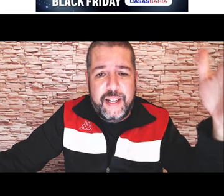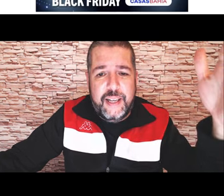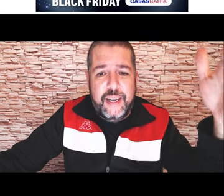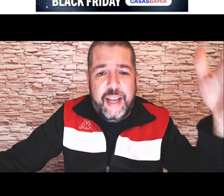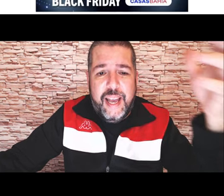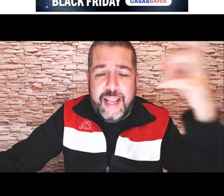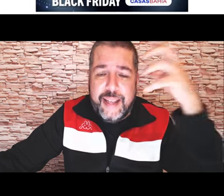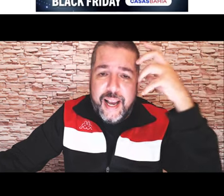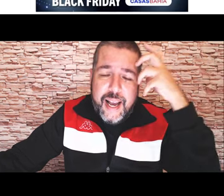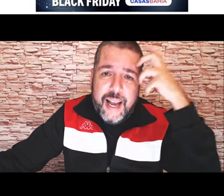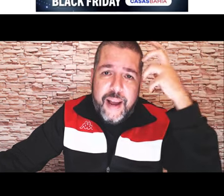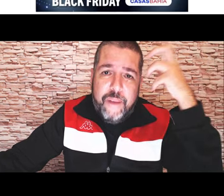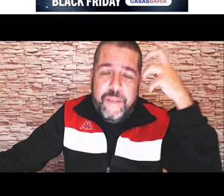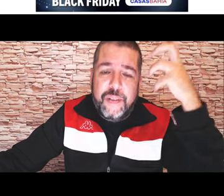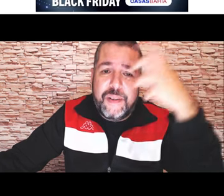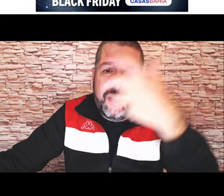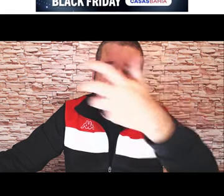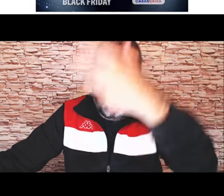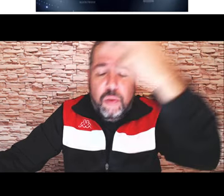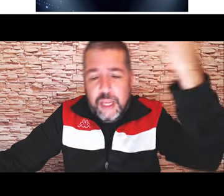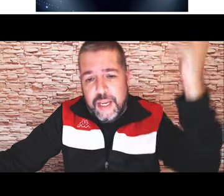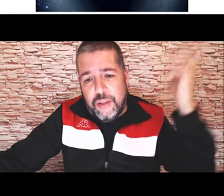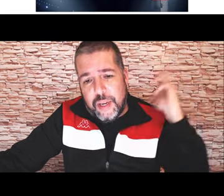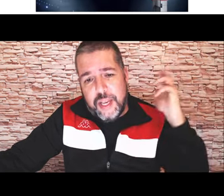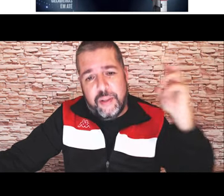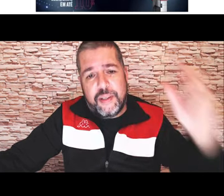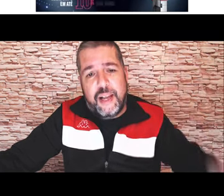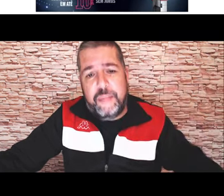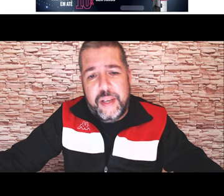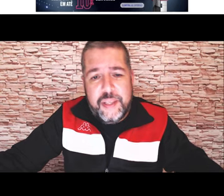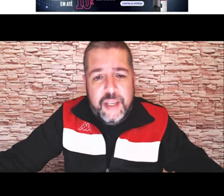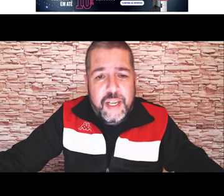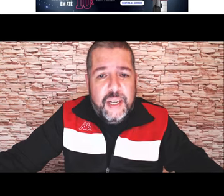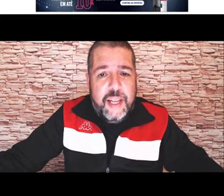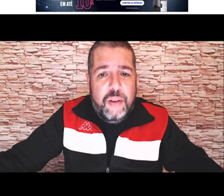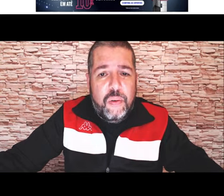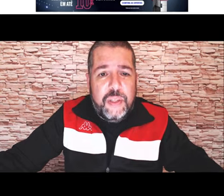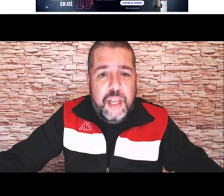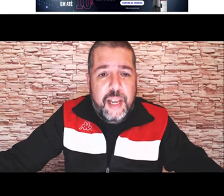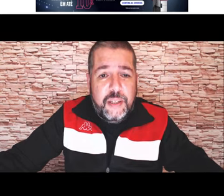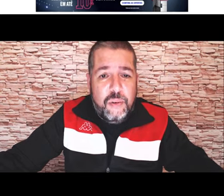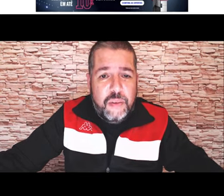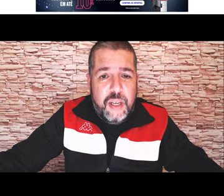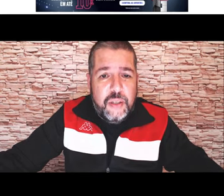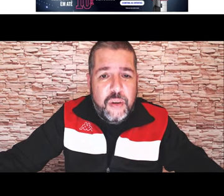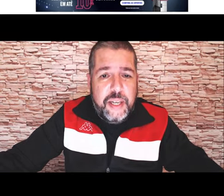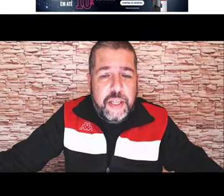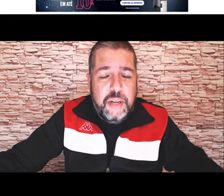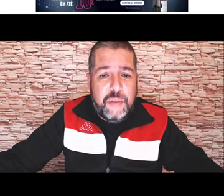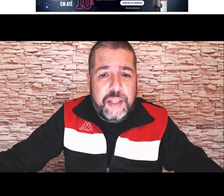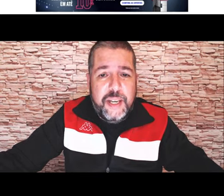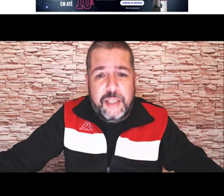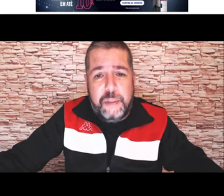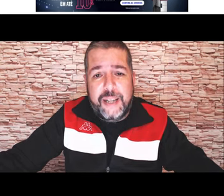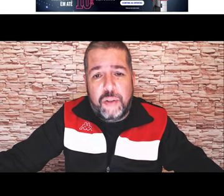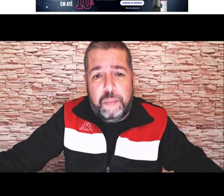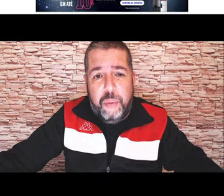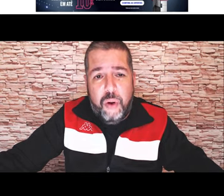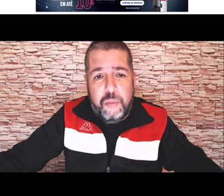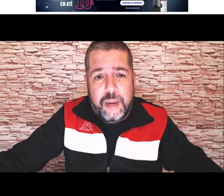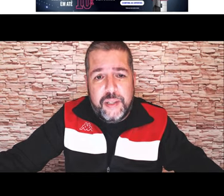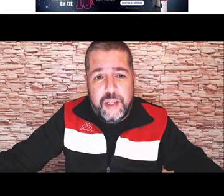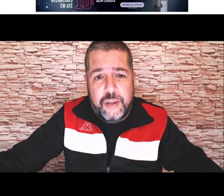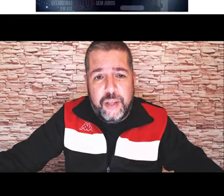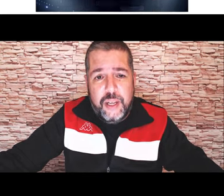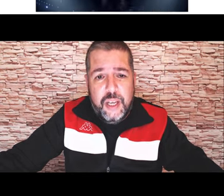nada, ela tá circulando aqui a nossa cabeça, né, no inconsciente e no consciente coletivo, né, de grande parte do